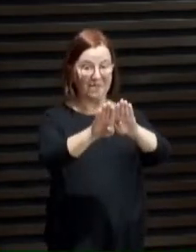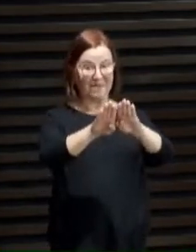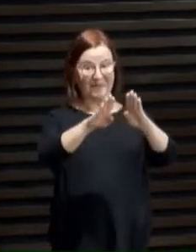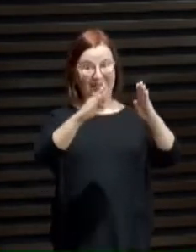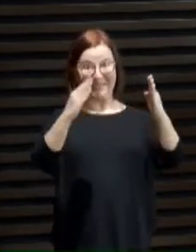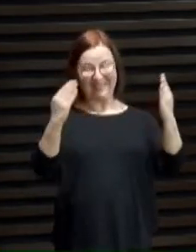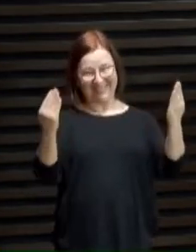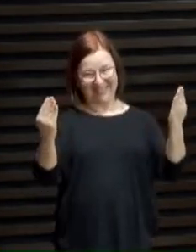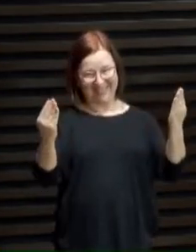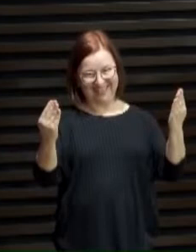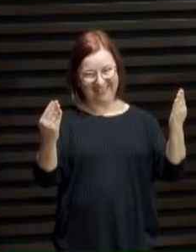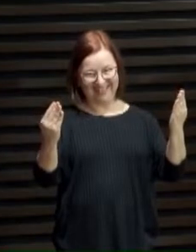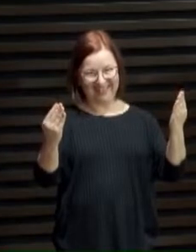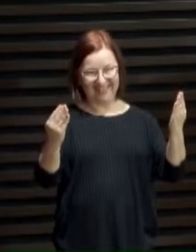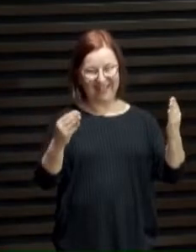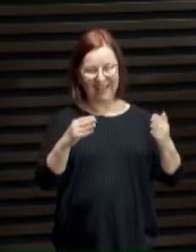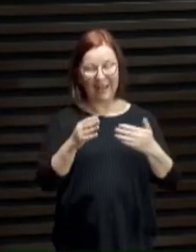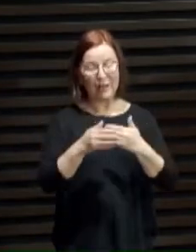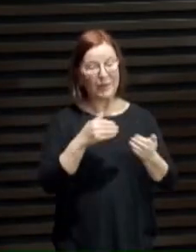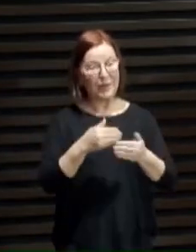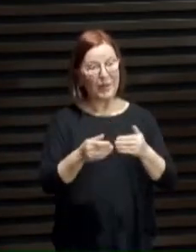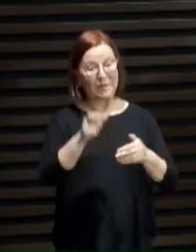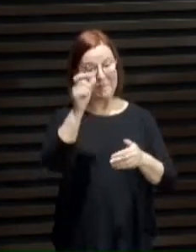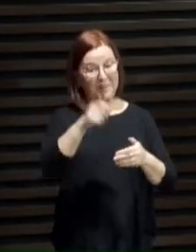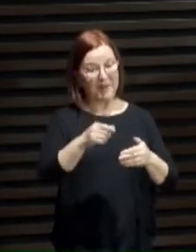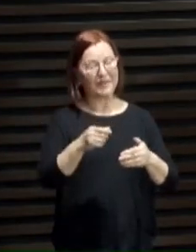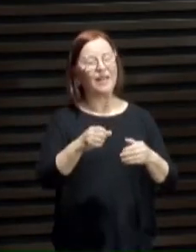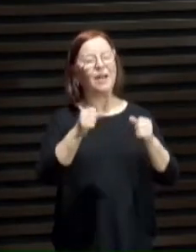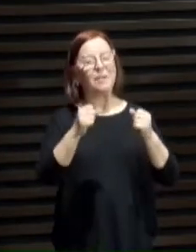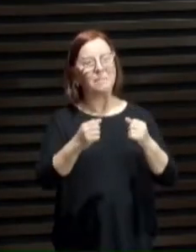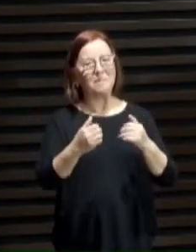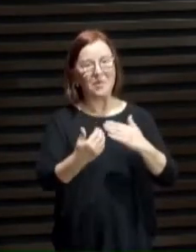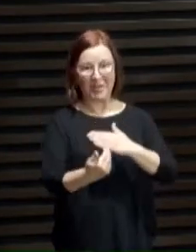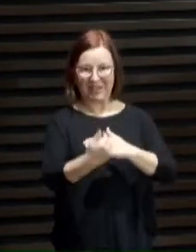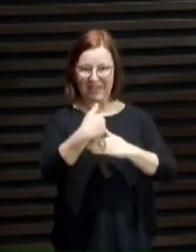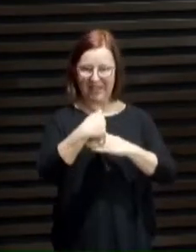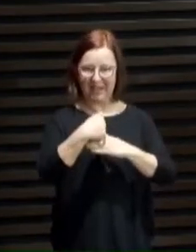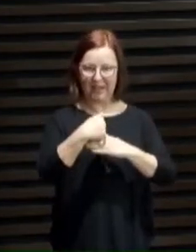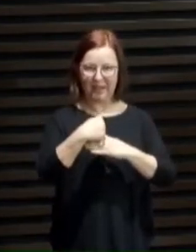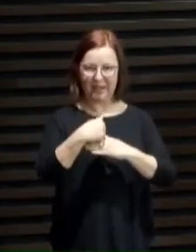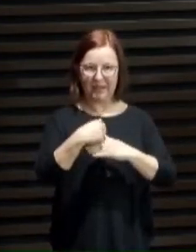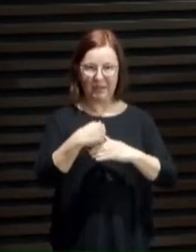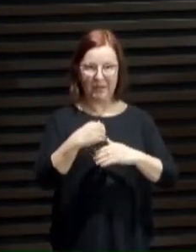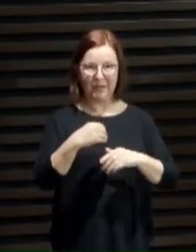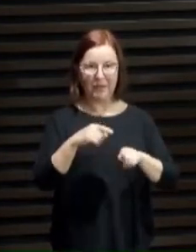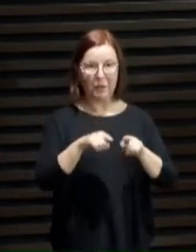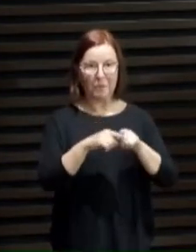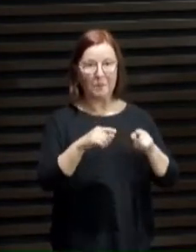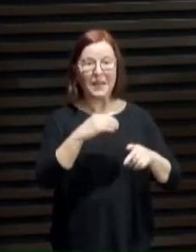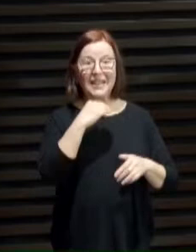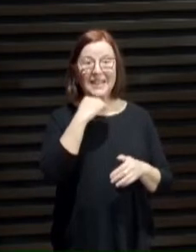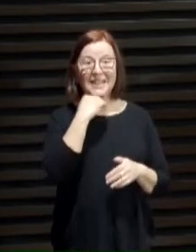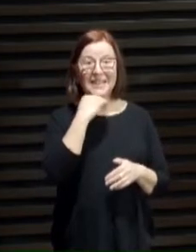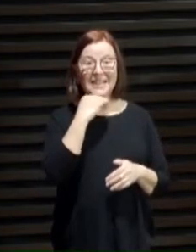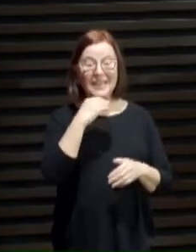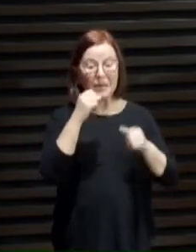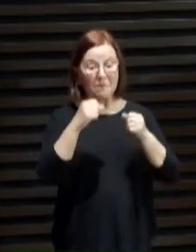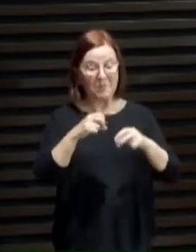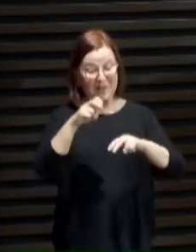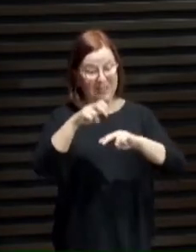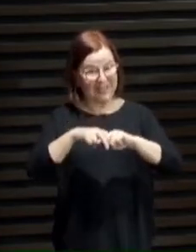abertas, qualquer pessoa pode entrar, ninguém pode sentar-se à mesa, a não ser aqueles que foram convidados. Mas quem